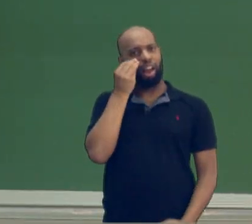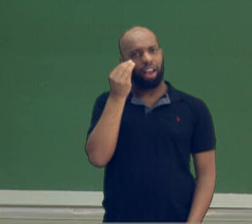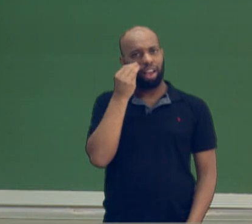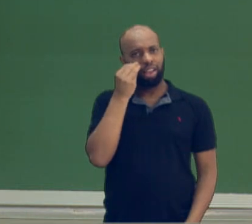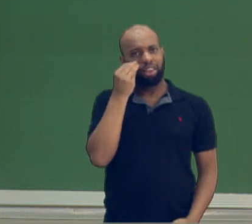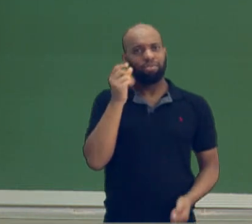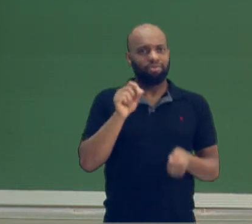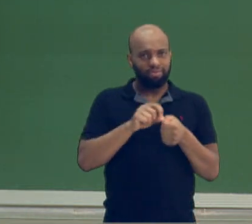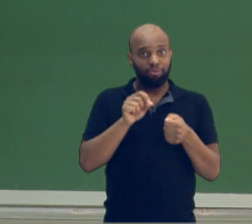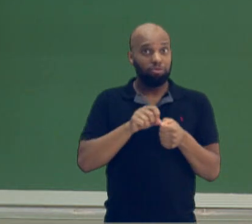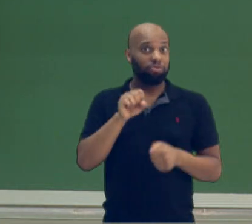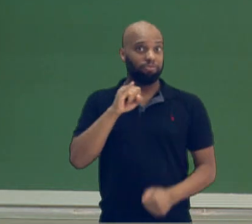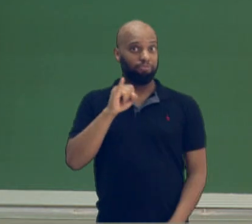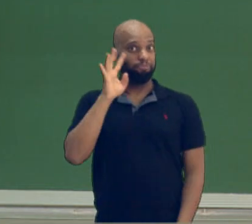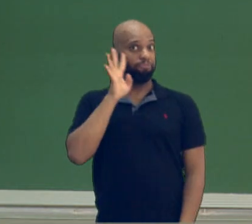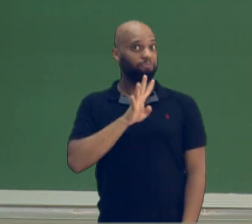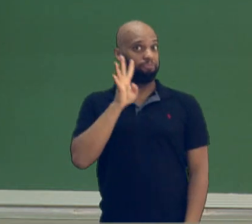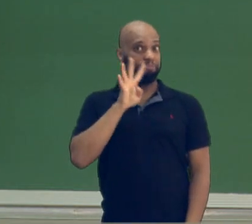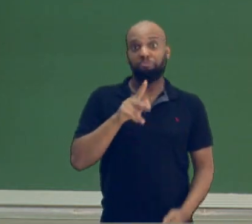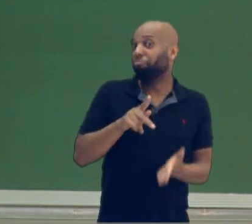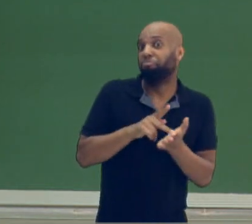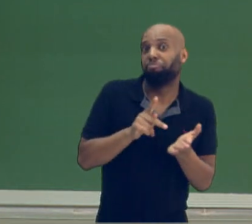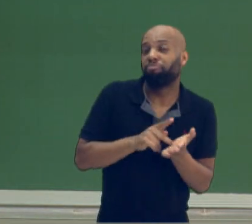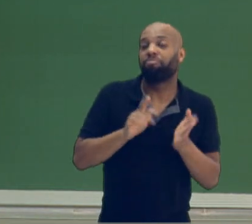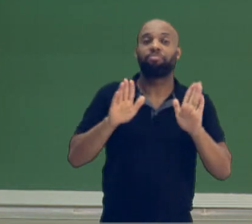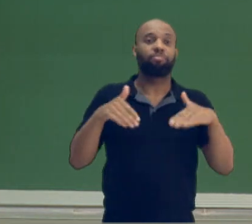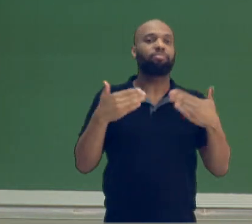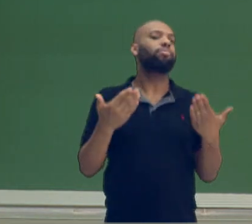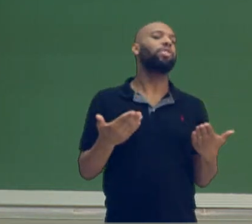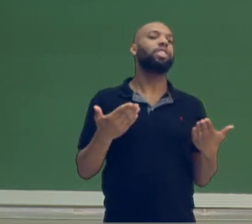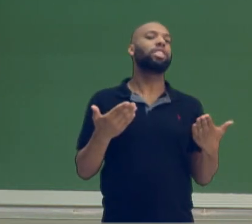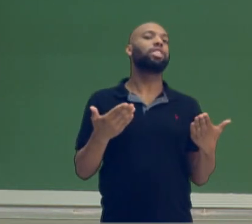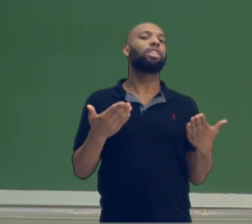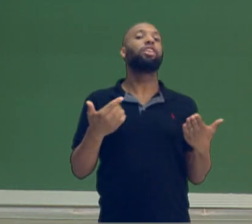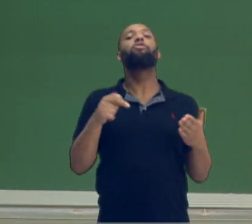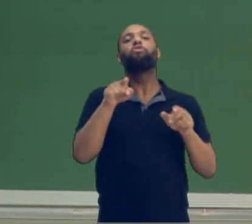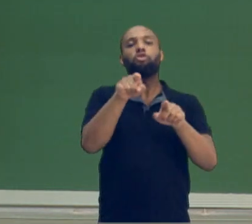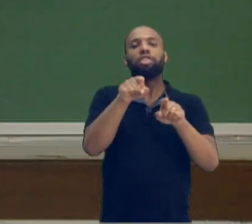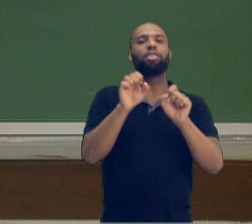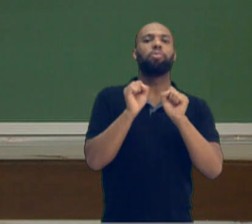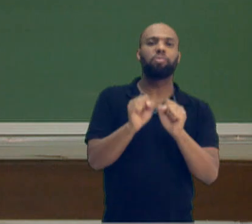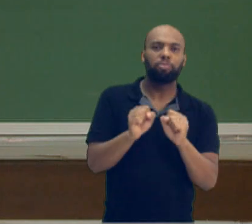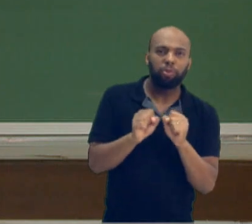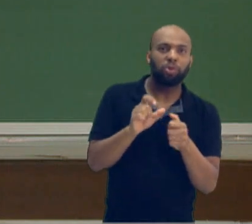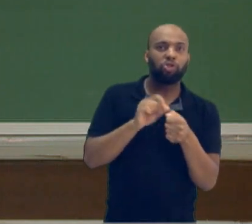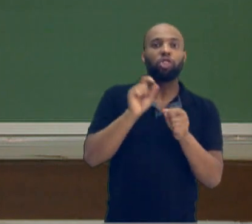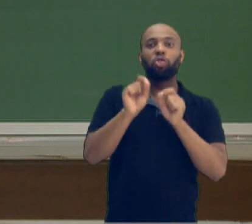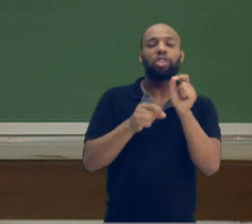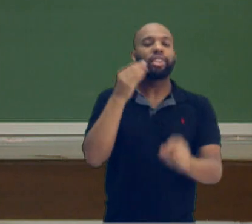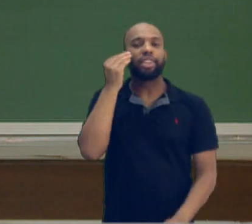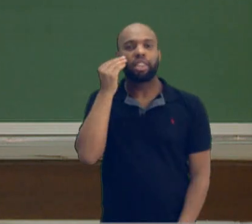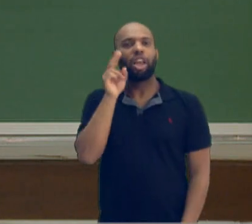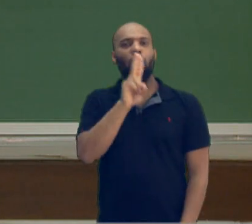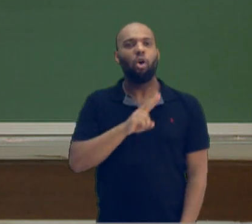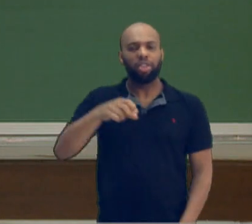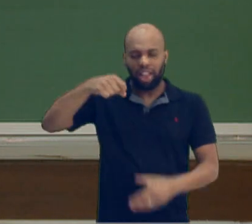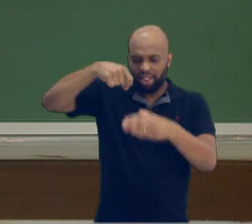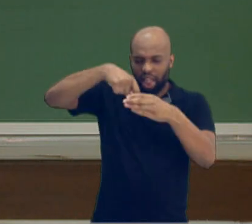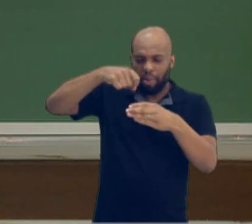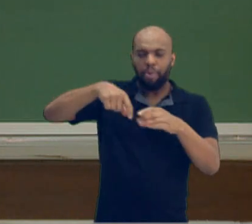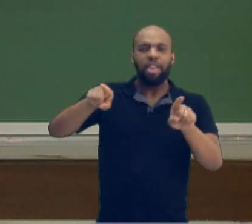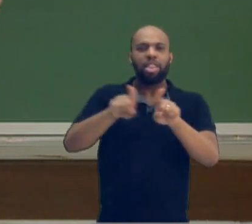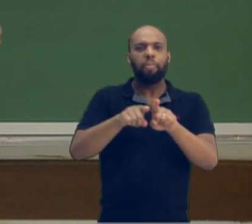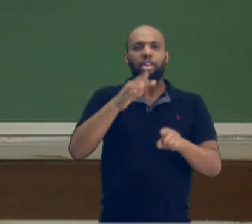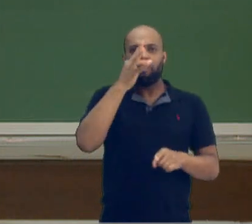fazer, se fica bacana, não é mesmo? Bom, gente, vocês podem testar com sementes,